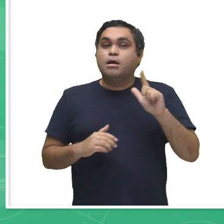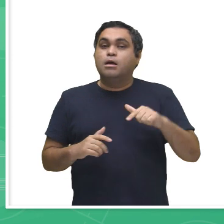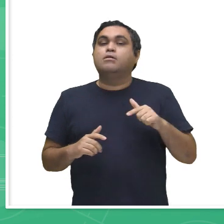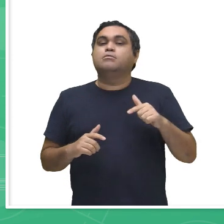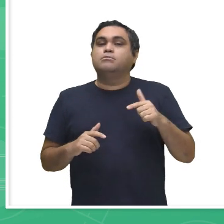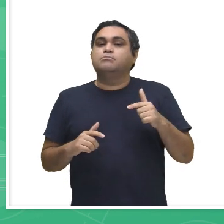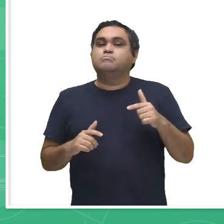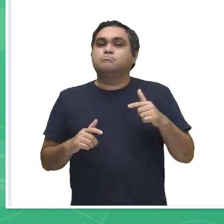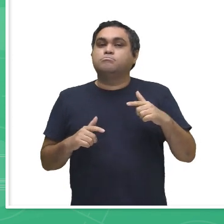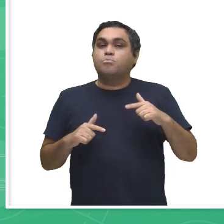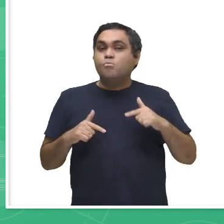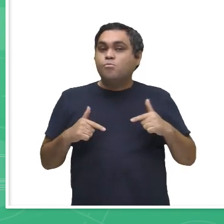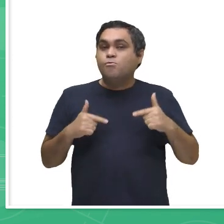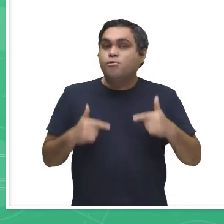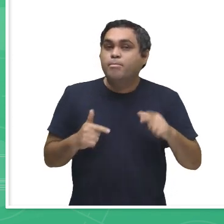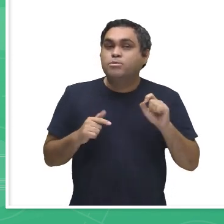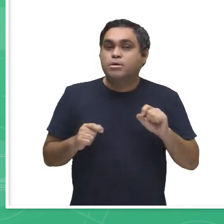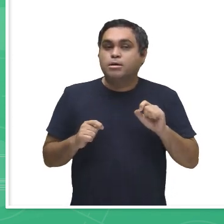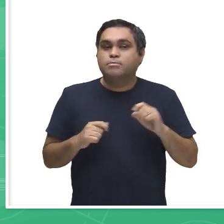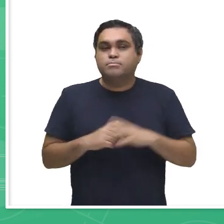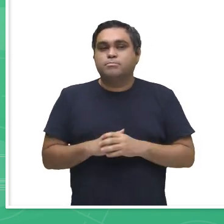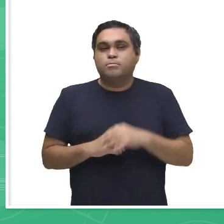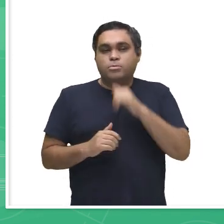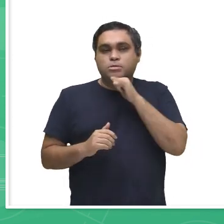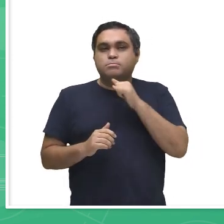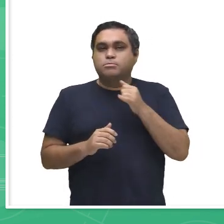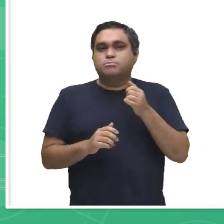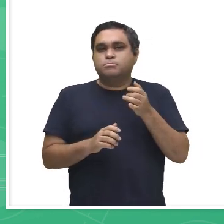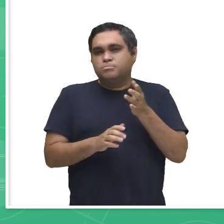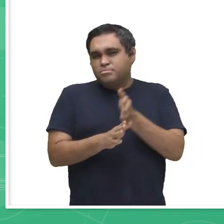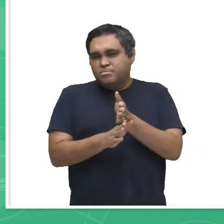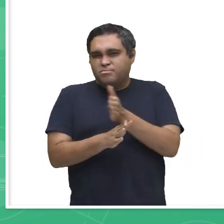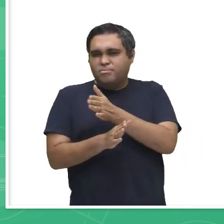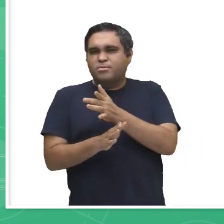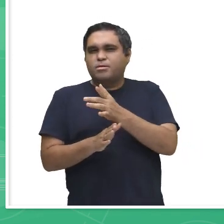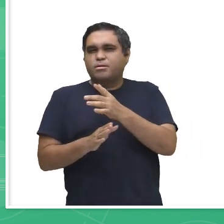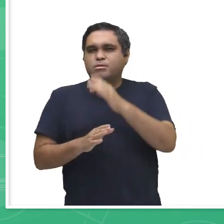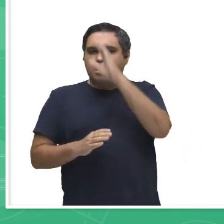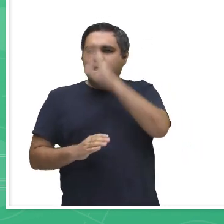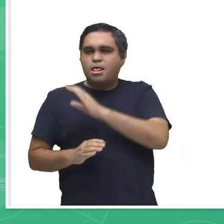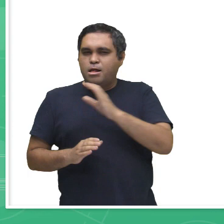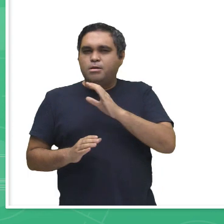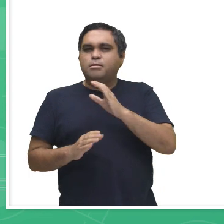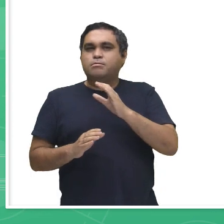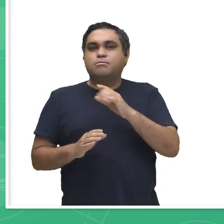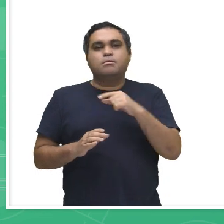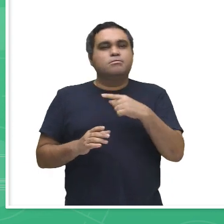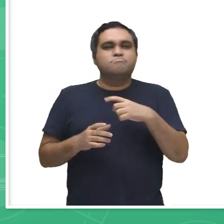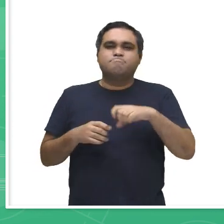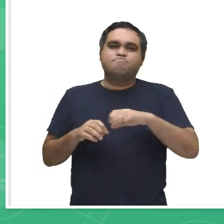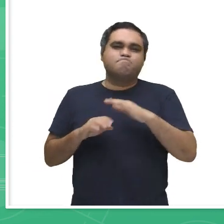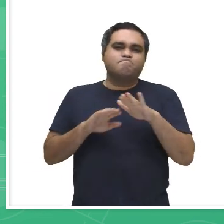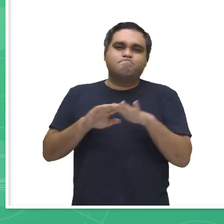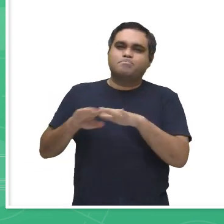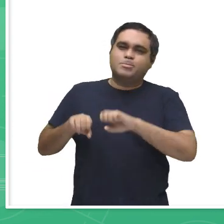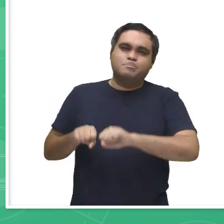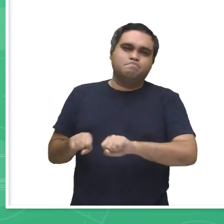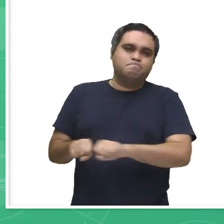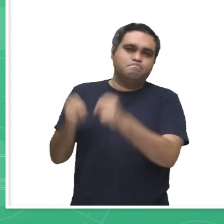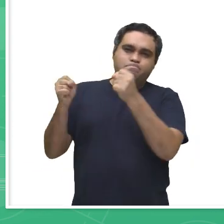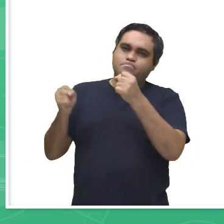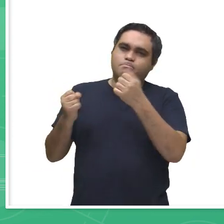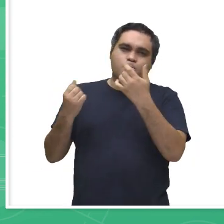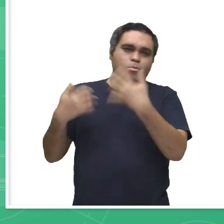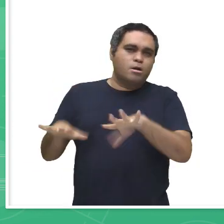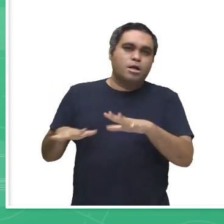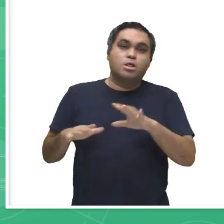vai romper com a influência da igreja e do pensamento religioso que